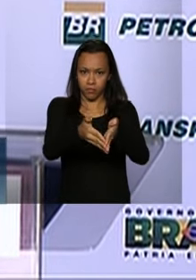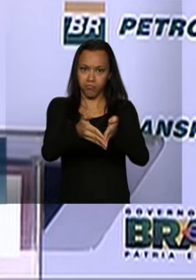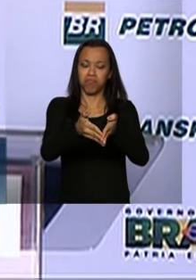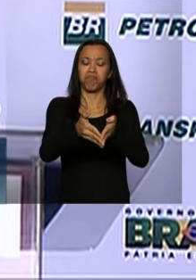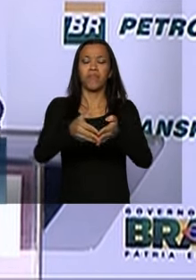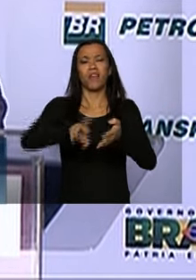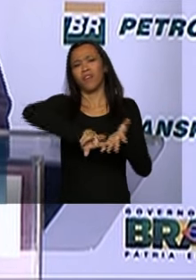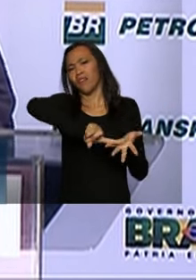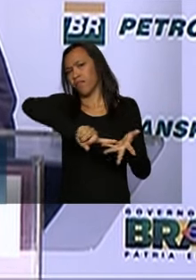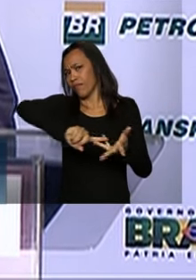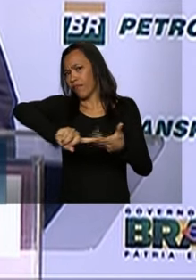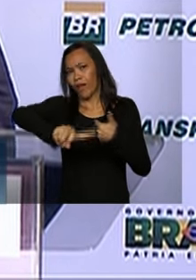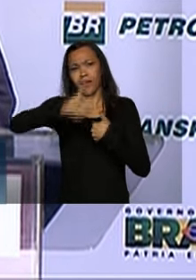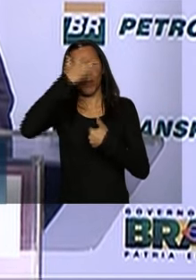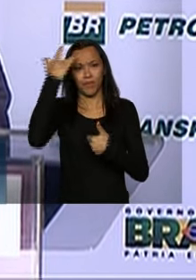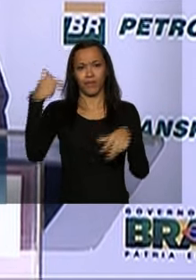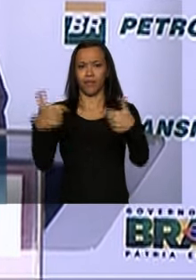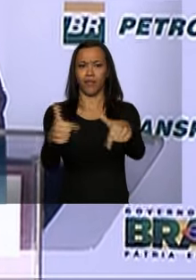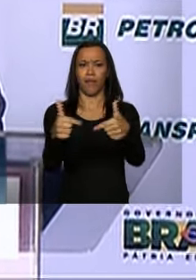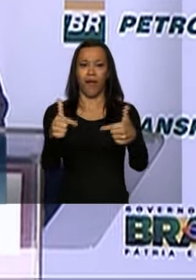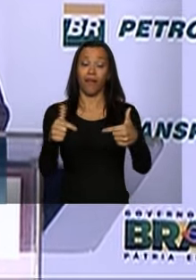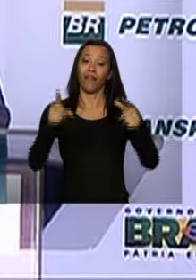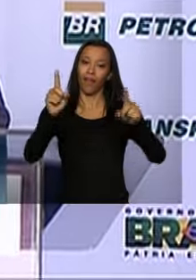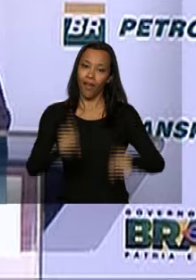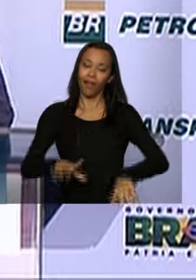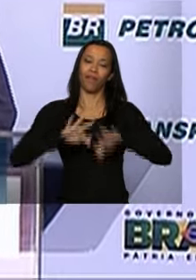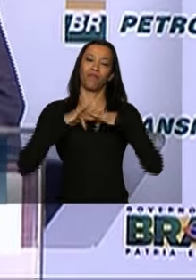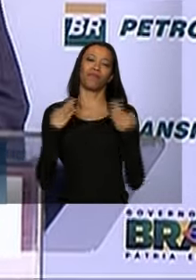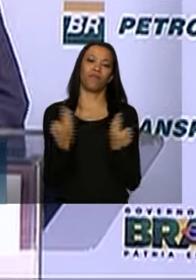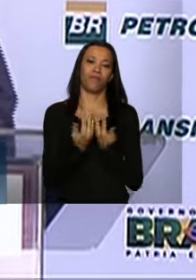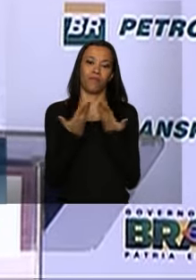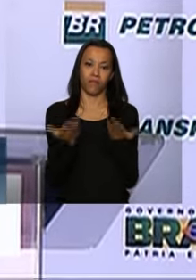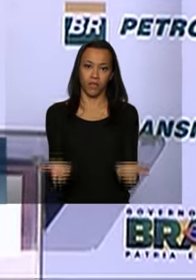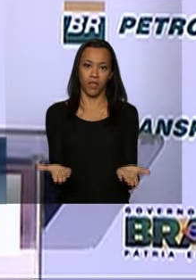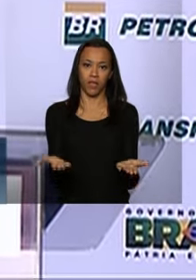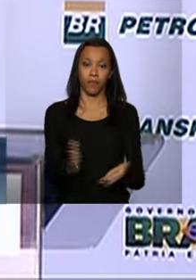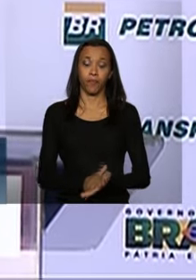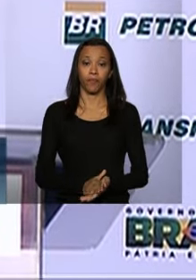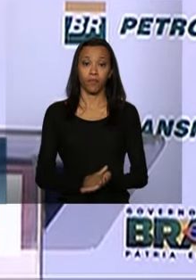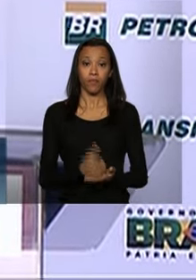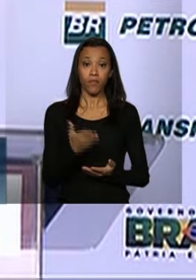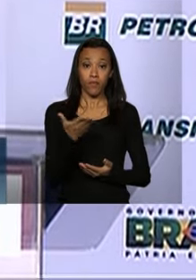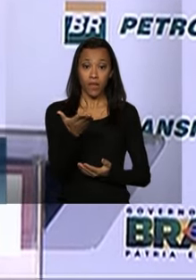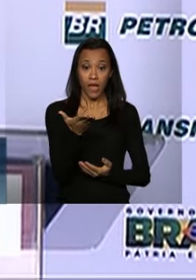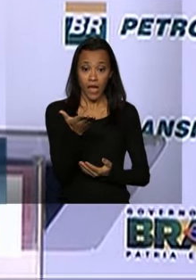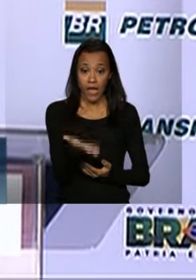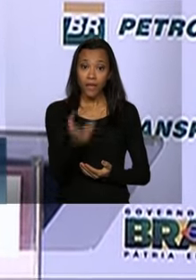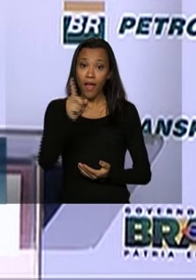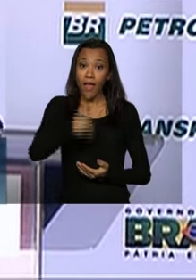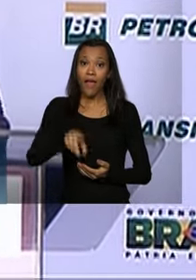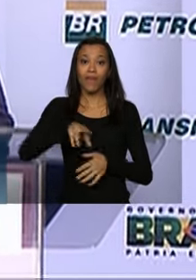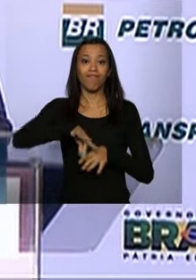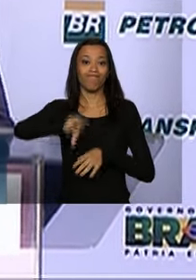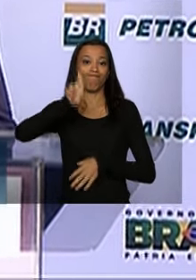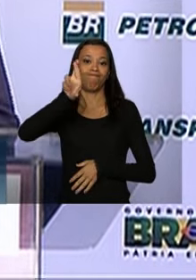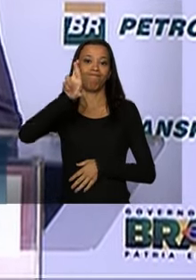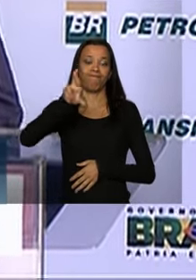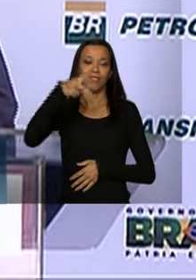nossos milhares de funcionários que compõem a família EAS. O EAS é símbolo de Pernambuco,